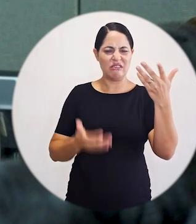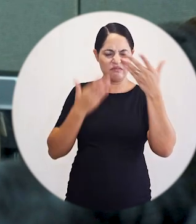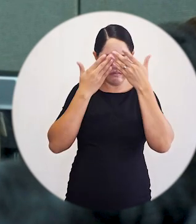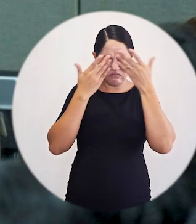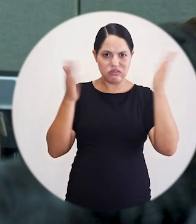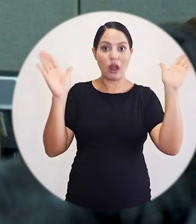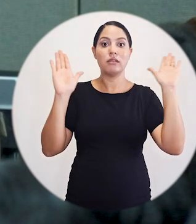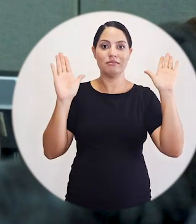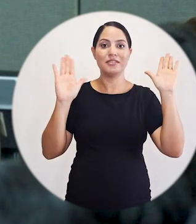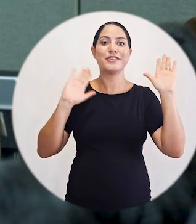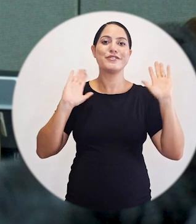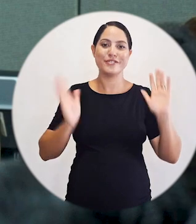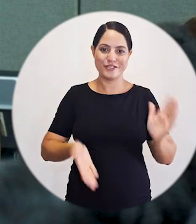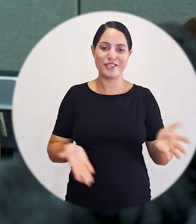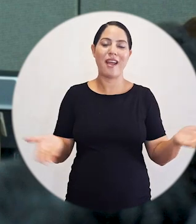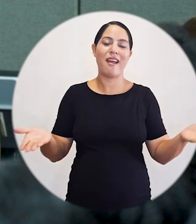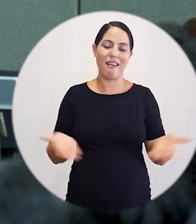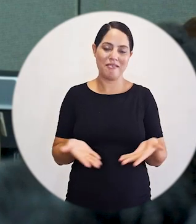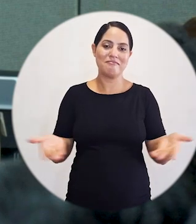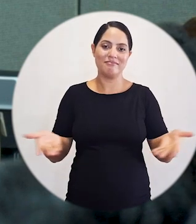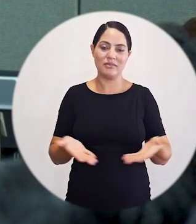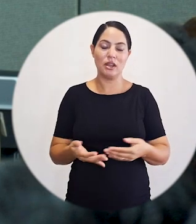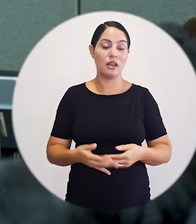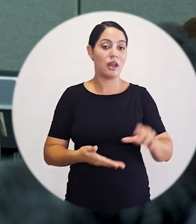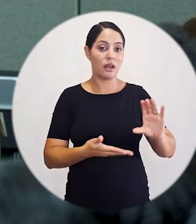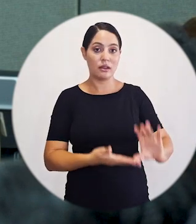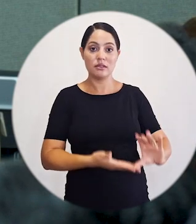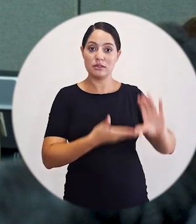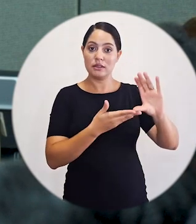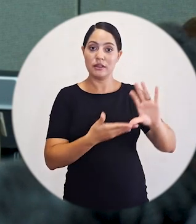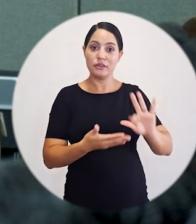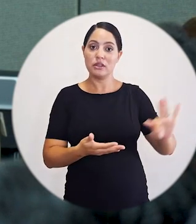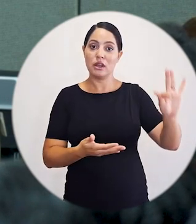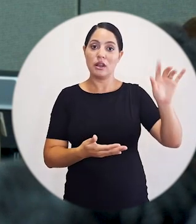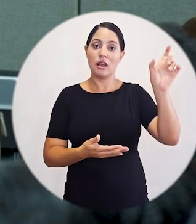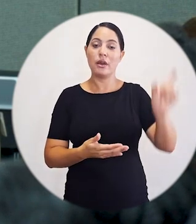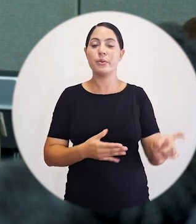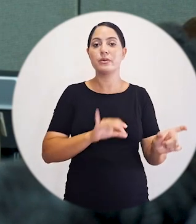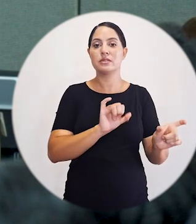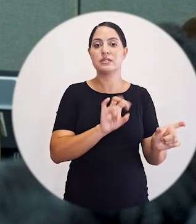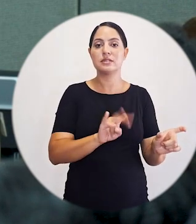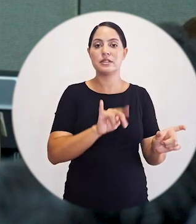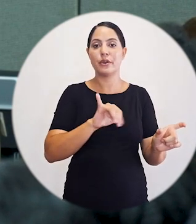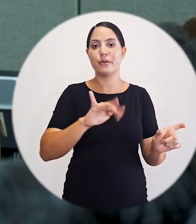Assim me ensinou a minha também amiga e conselheira federal, Silvia Souza.